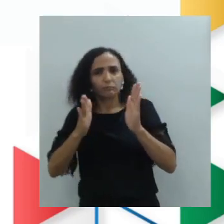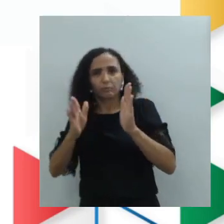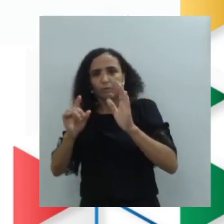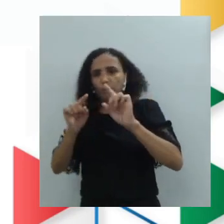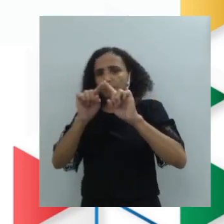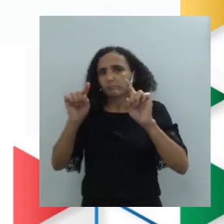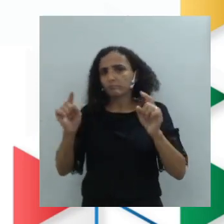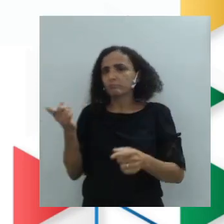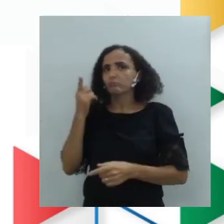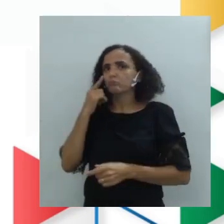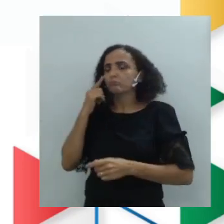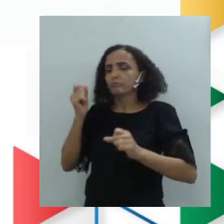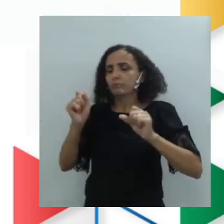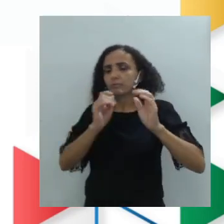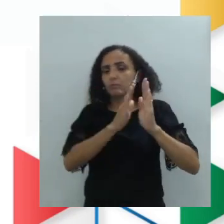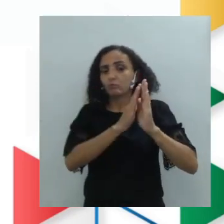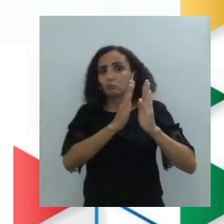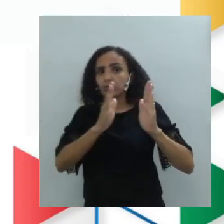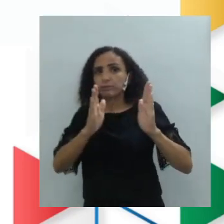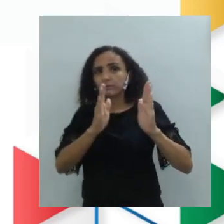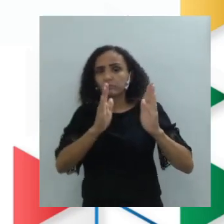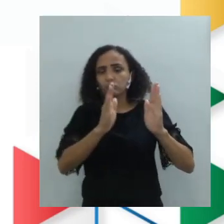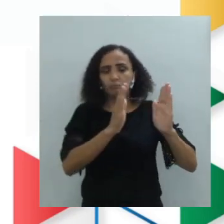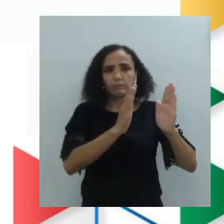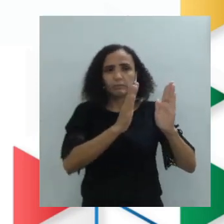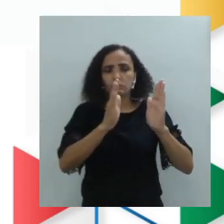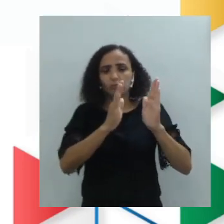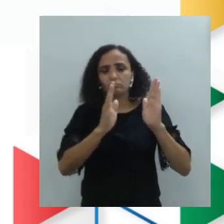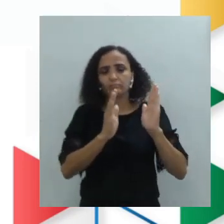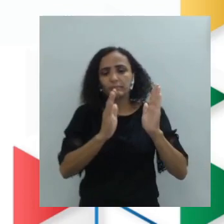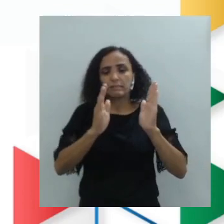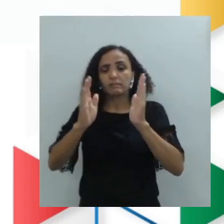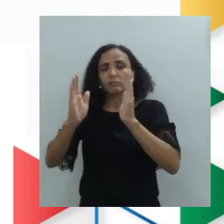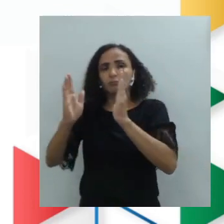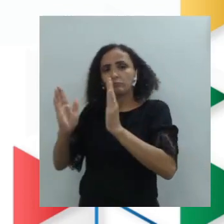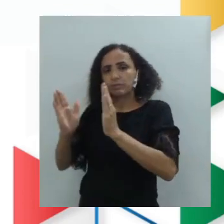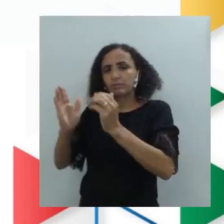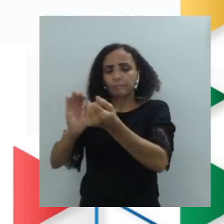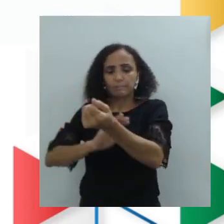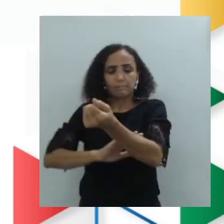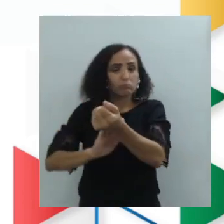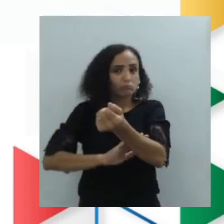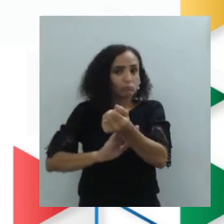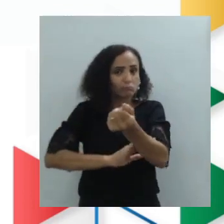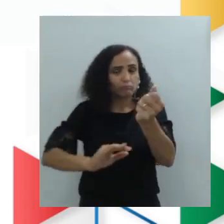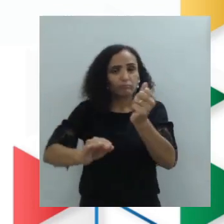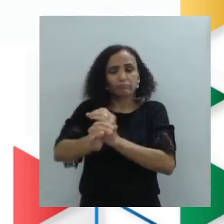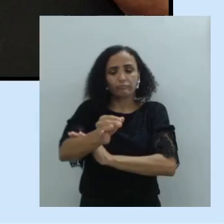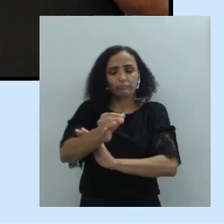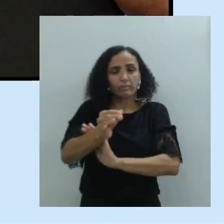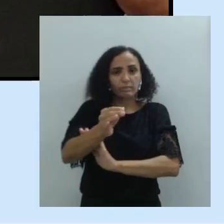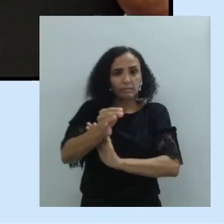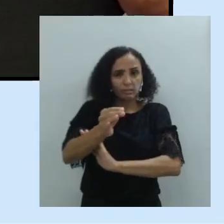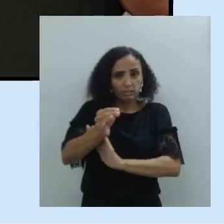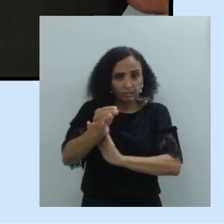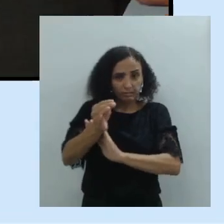neurônios, tá certo? Então, as hemácias, as células epiteliais são células da pele e os neurônios, tá